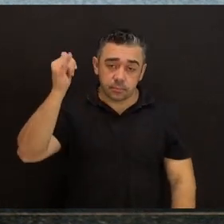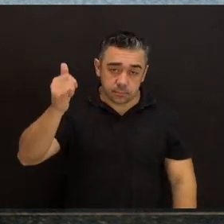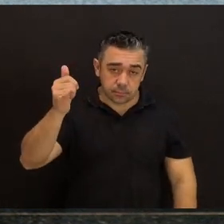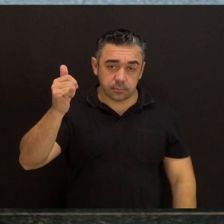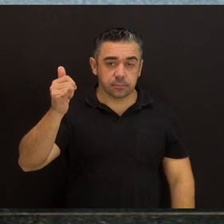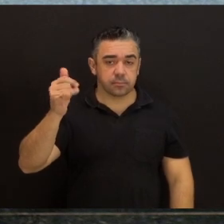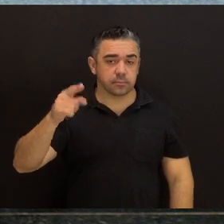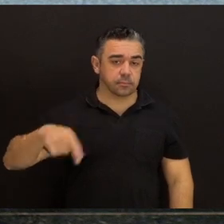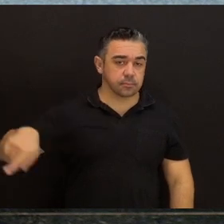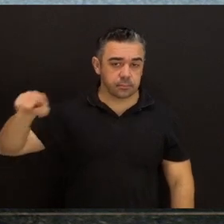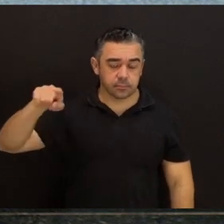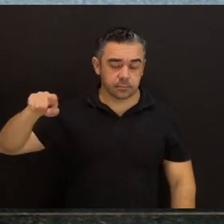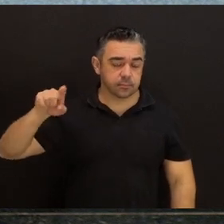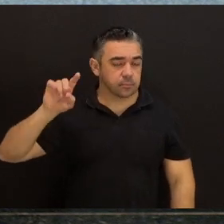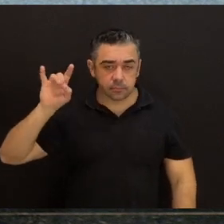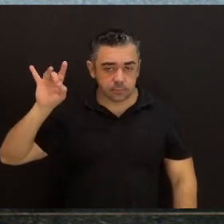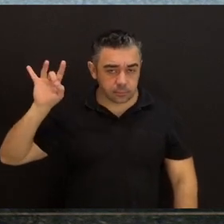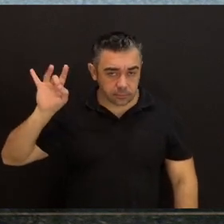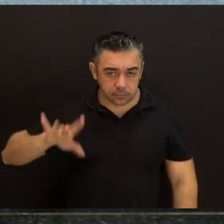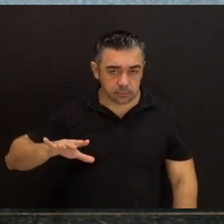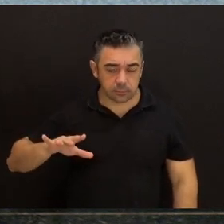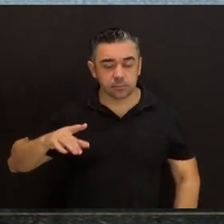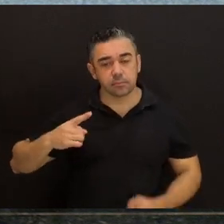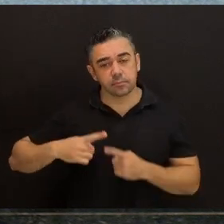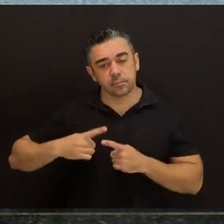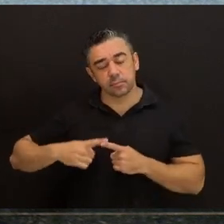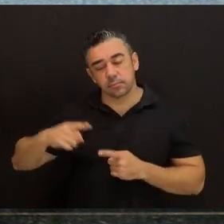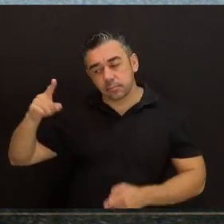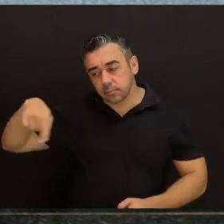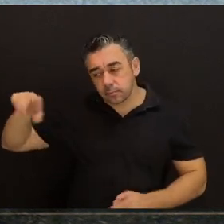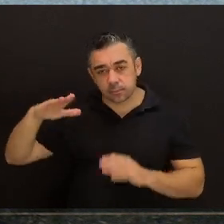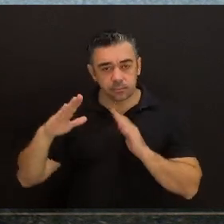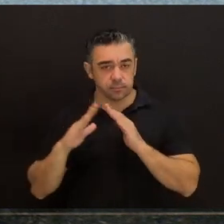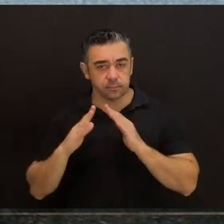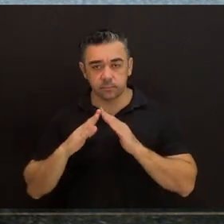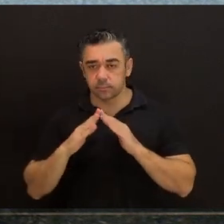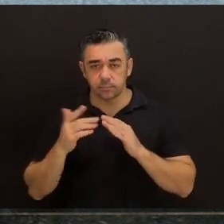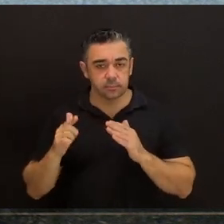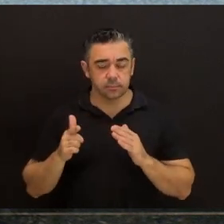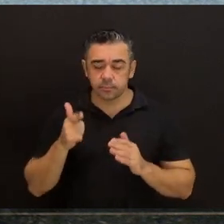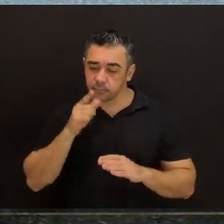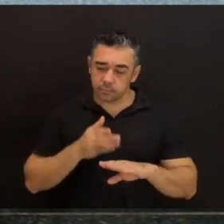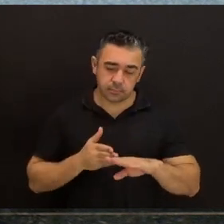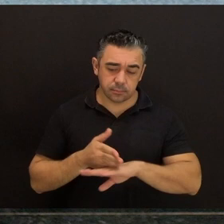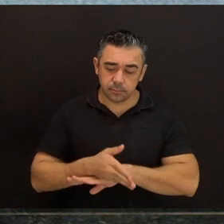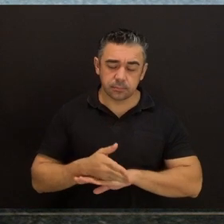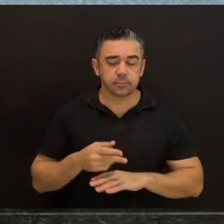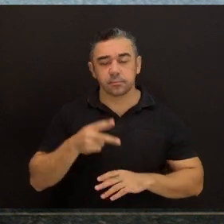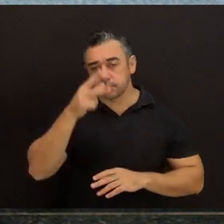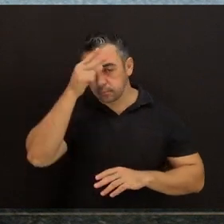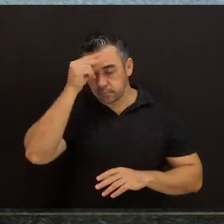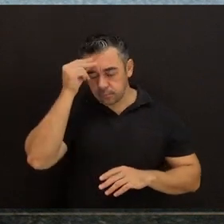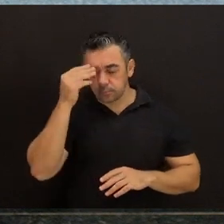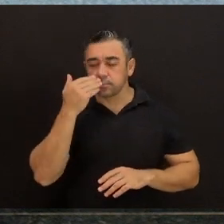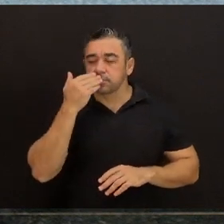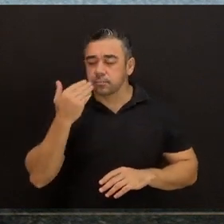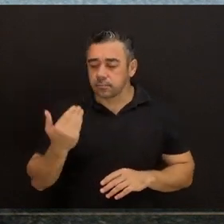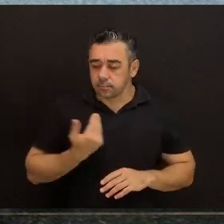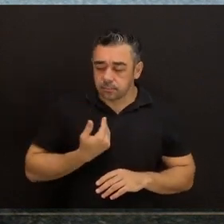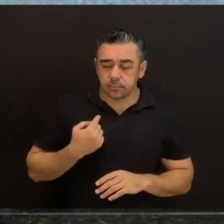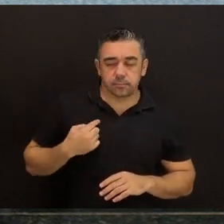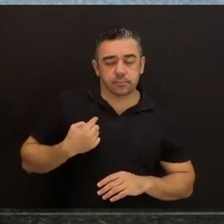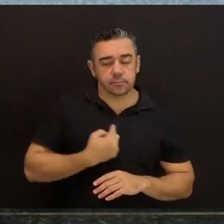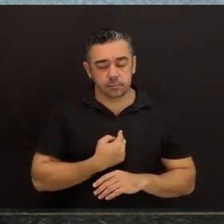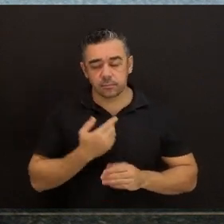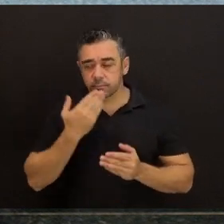somente isso porque os moradores não tem acesso direto ali a prefeitura então pedem para que a gente faça essa